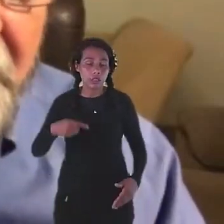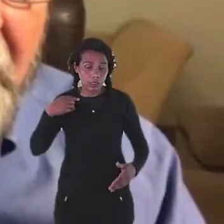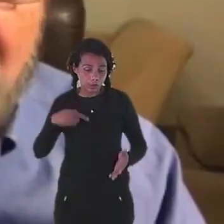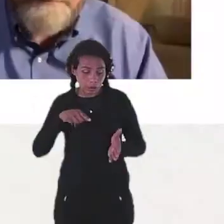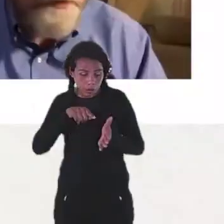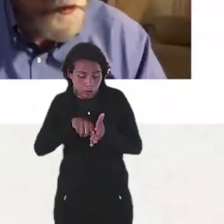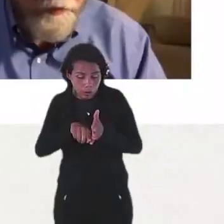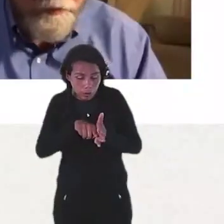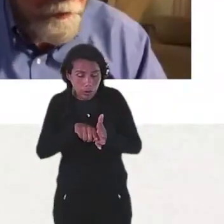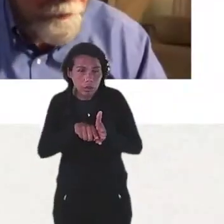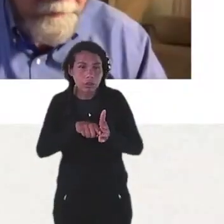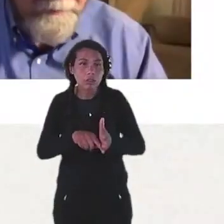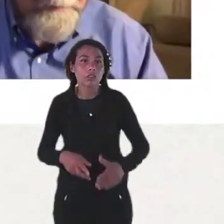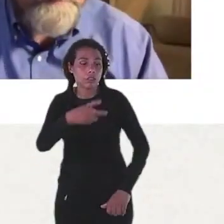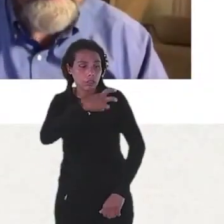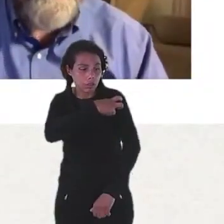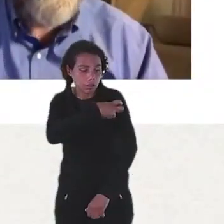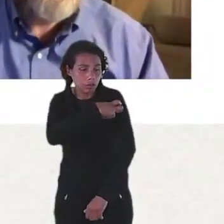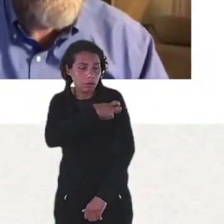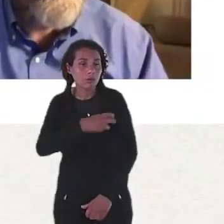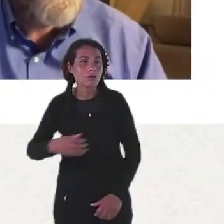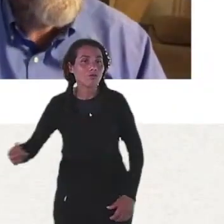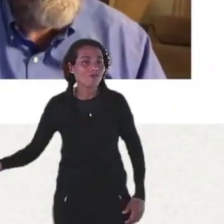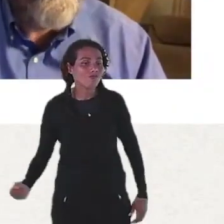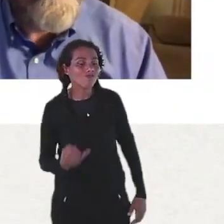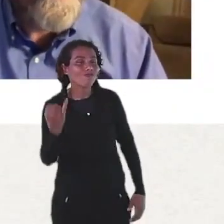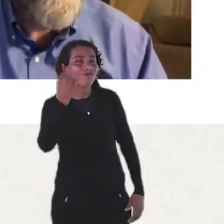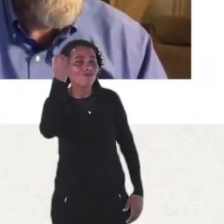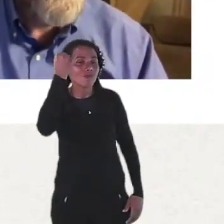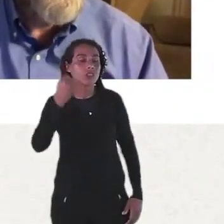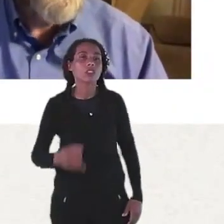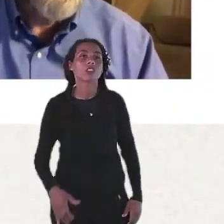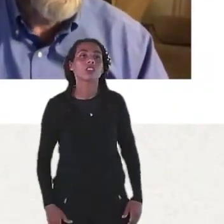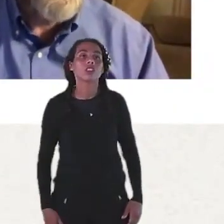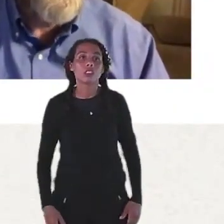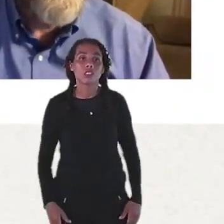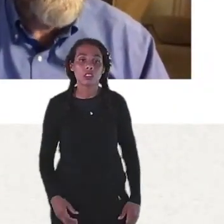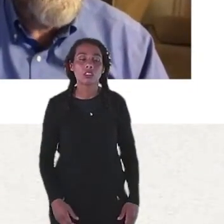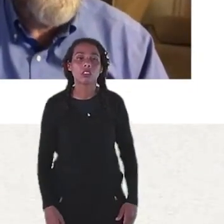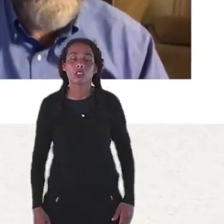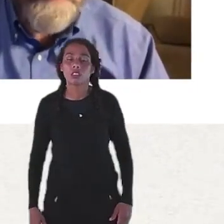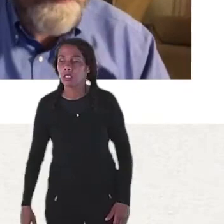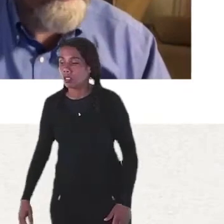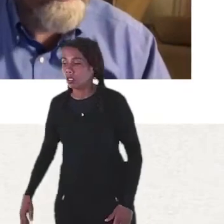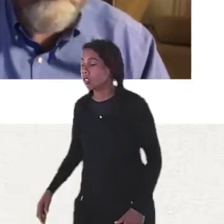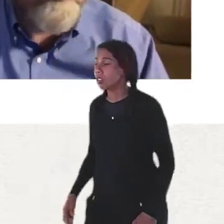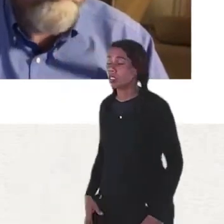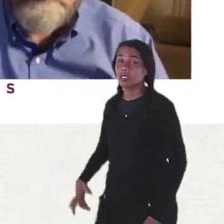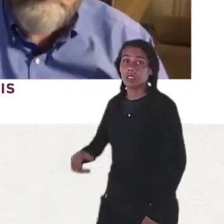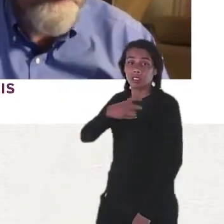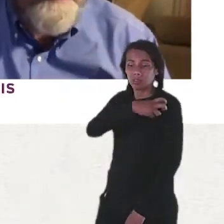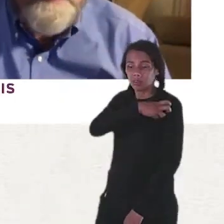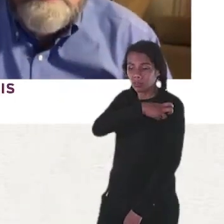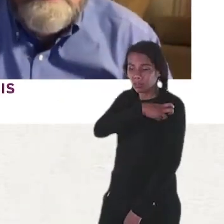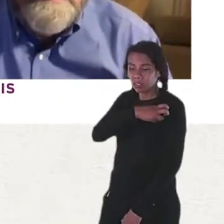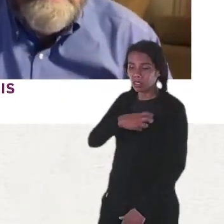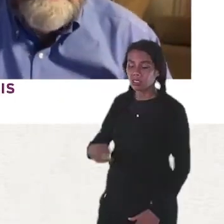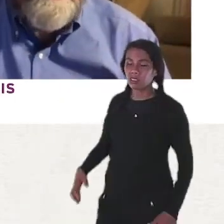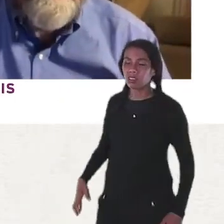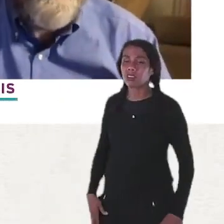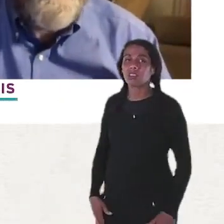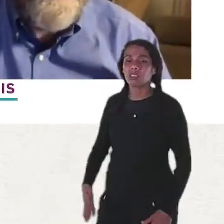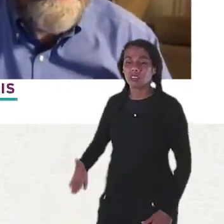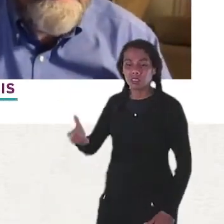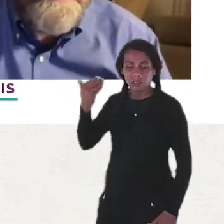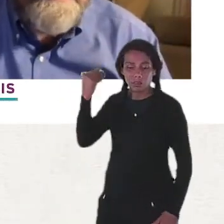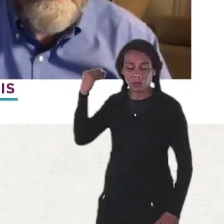histórico. Absoluto. Tem vacina que demorou 50 anos e tem vacina que ainda nem resolveu os problemas das